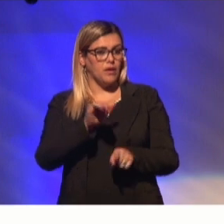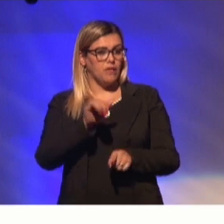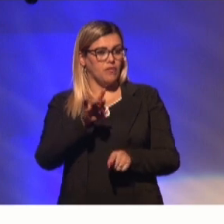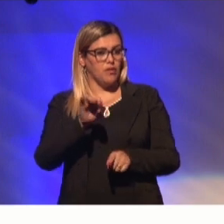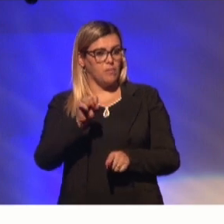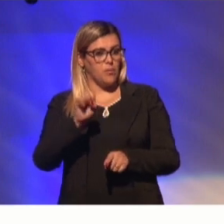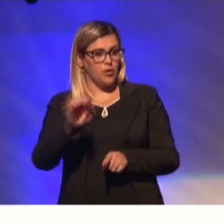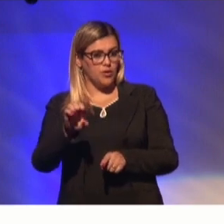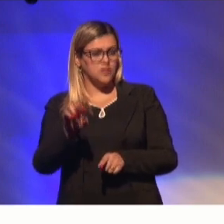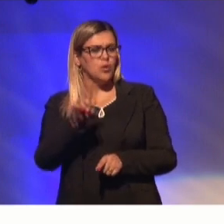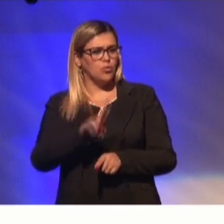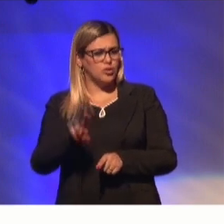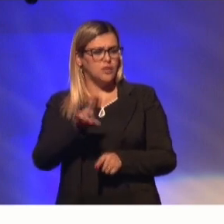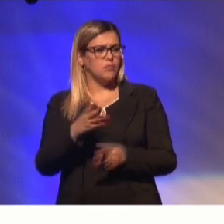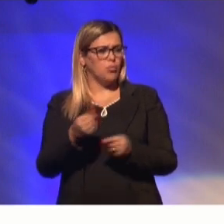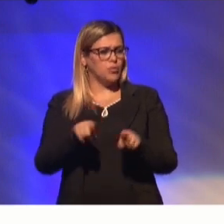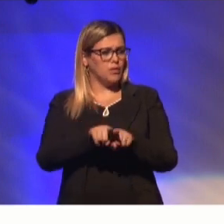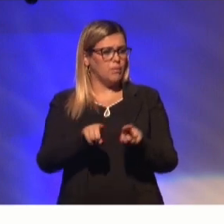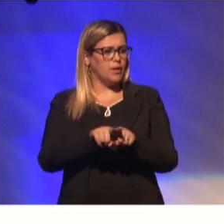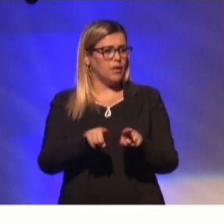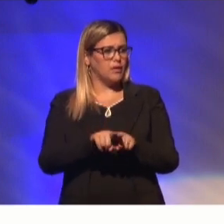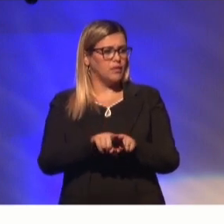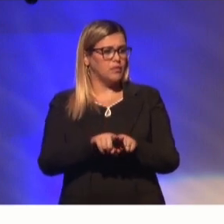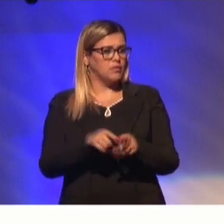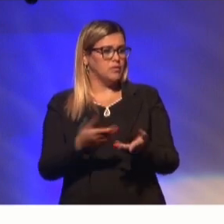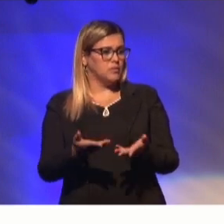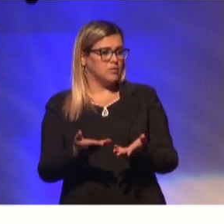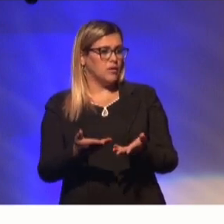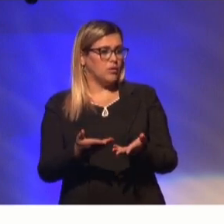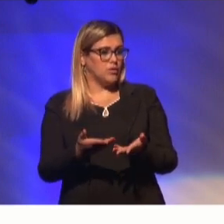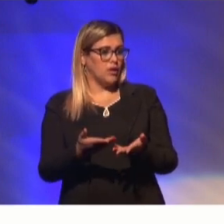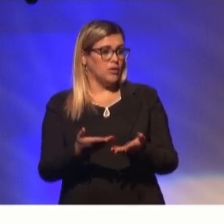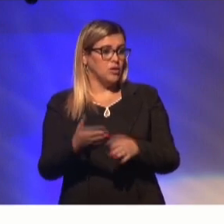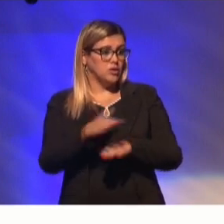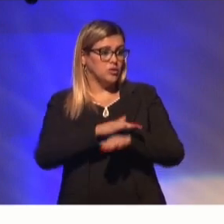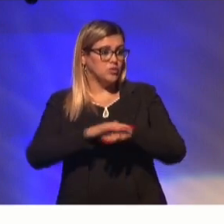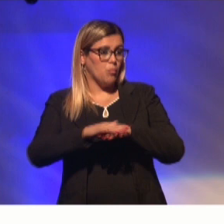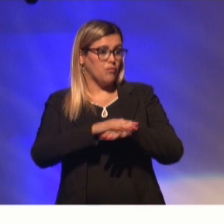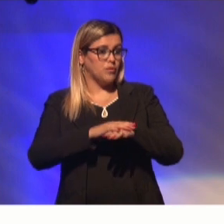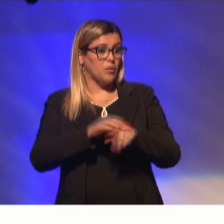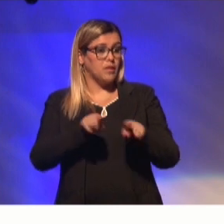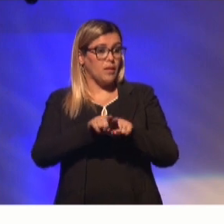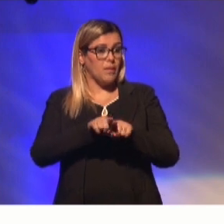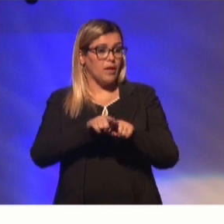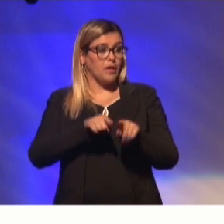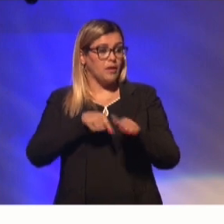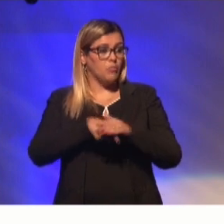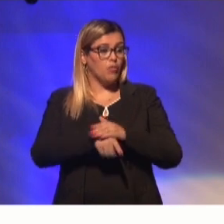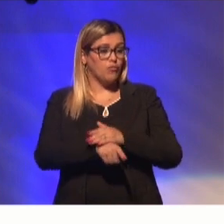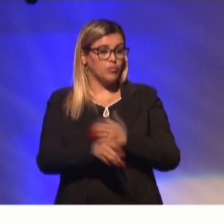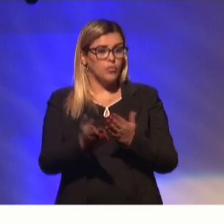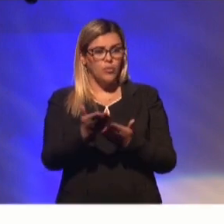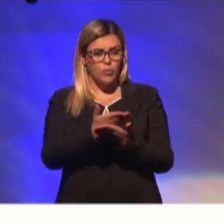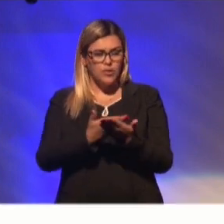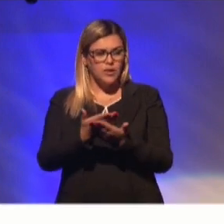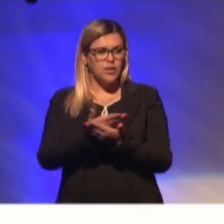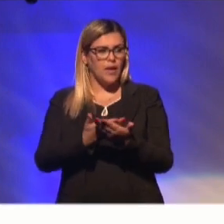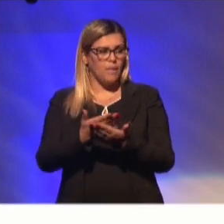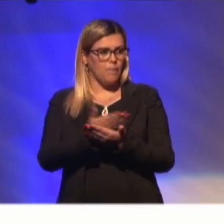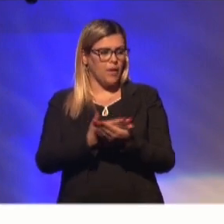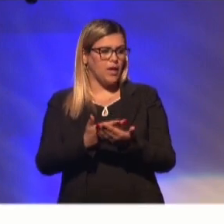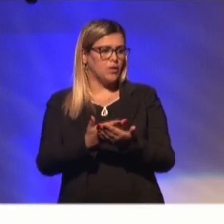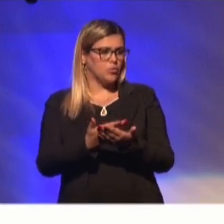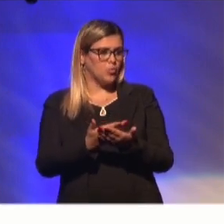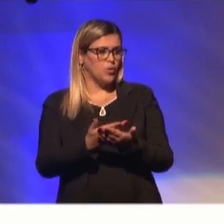indicação clássica também. Os trigger points, tanto superficiais quanto mais profundos, e o tratamento de uma